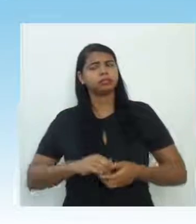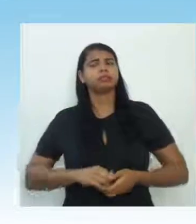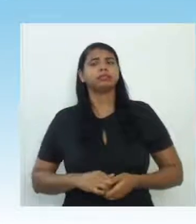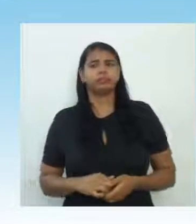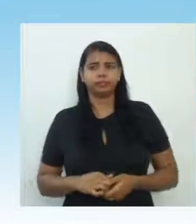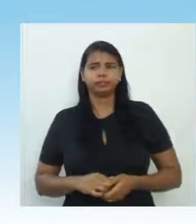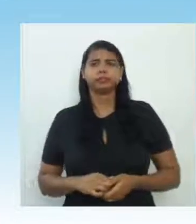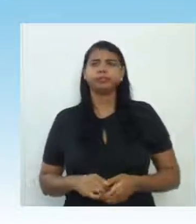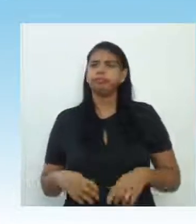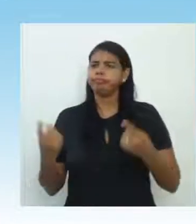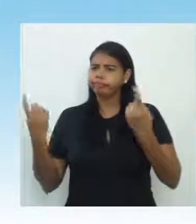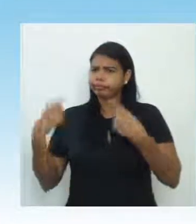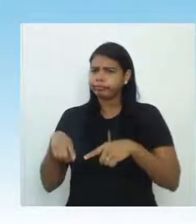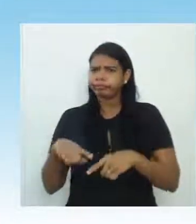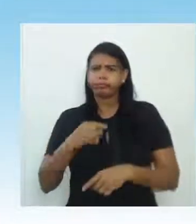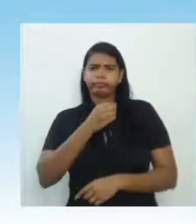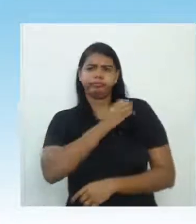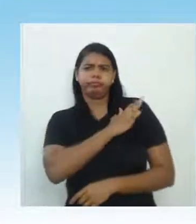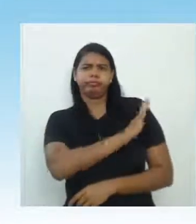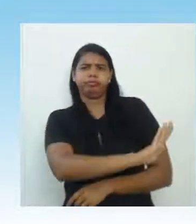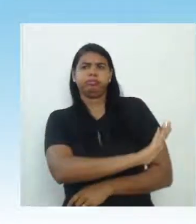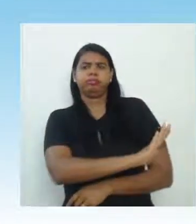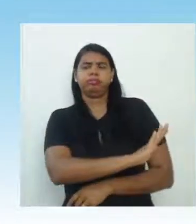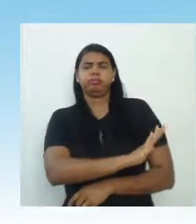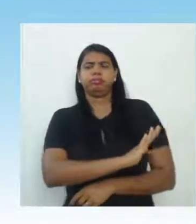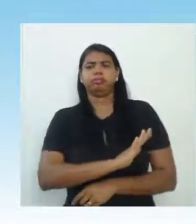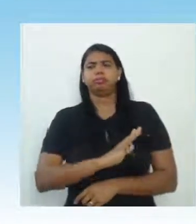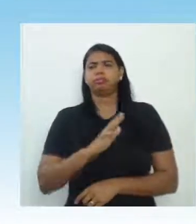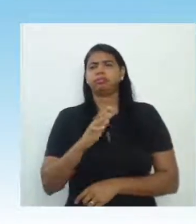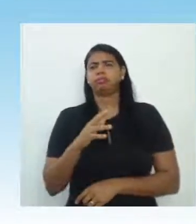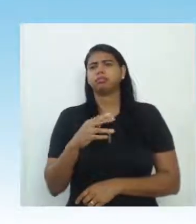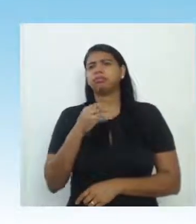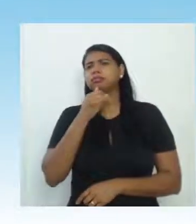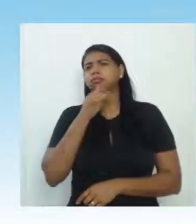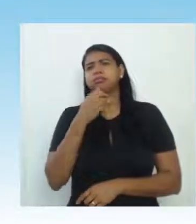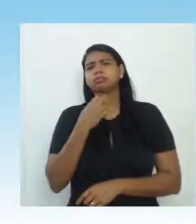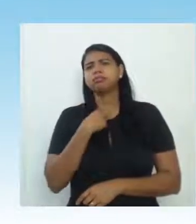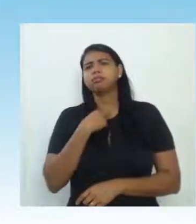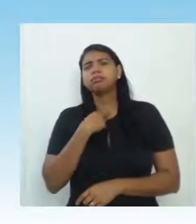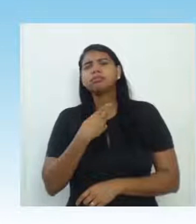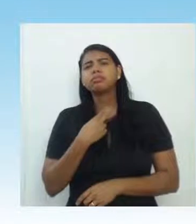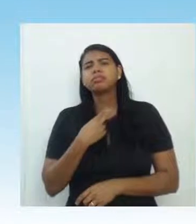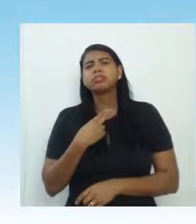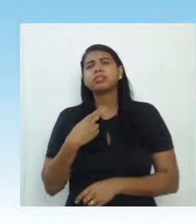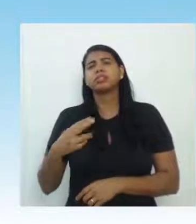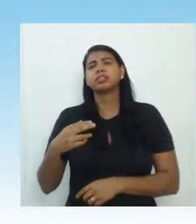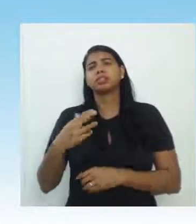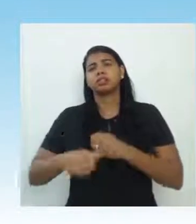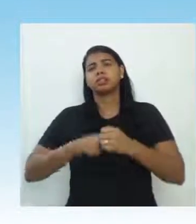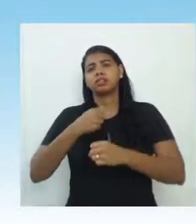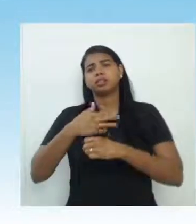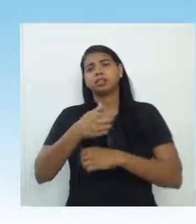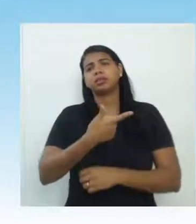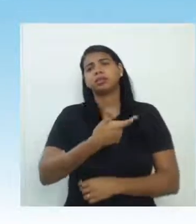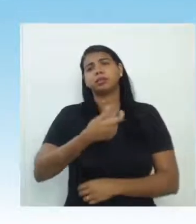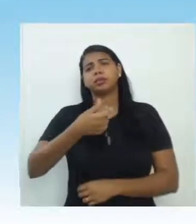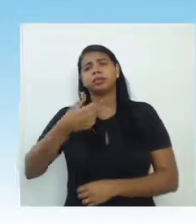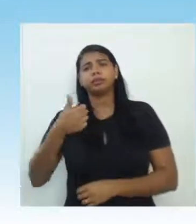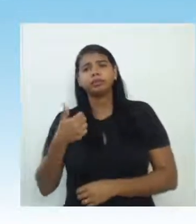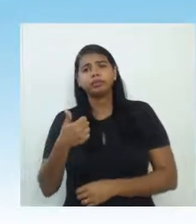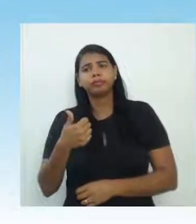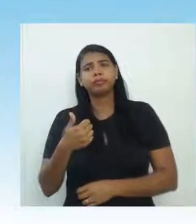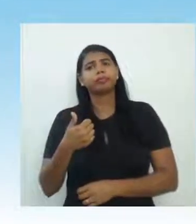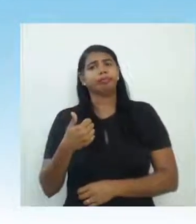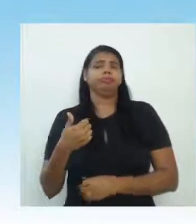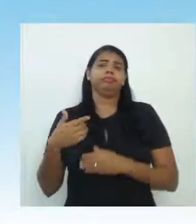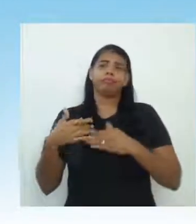poder combater esses preconceitos. Não tem nada a ver, a gente ainda tá em 2021 tendo que ver um saco isso,